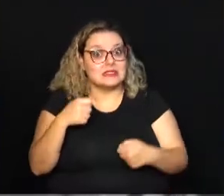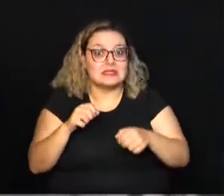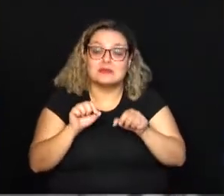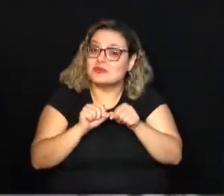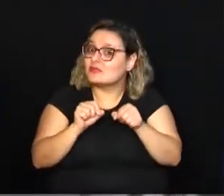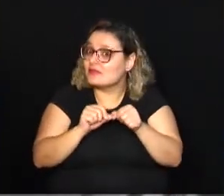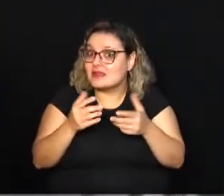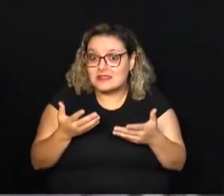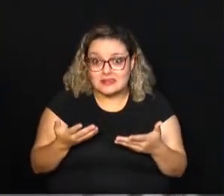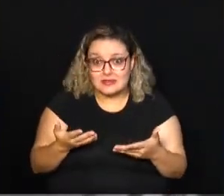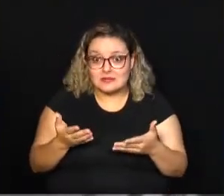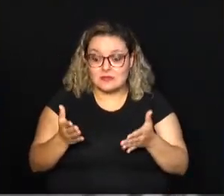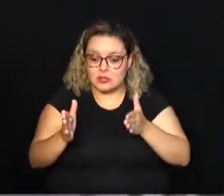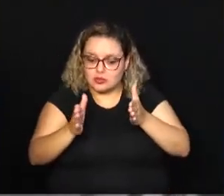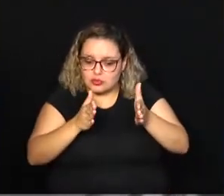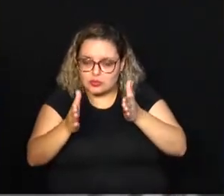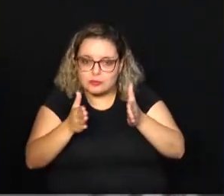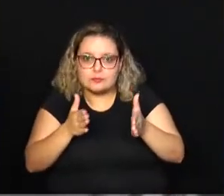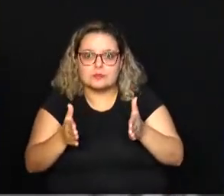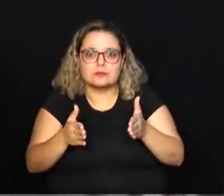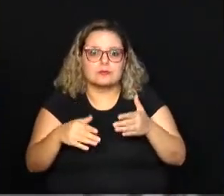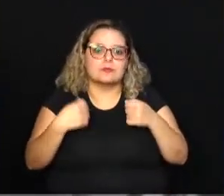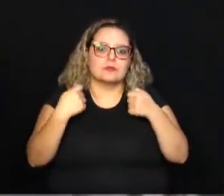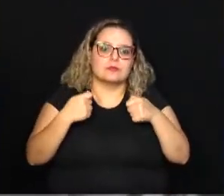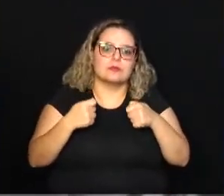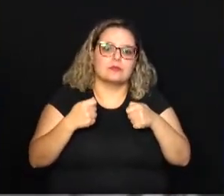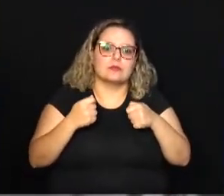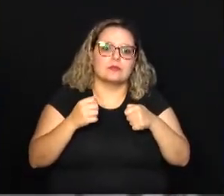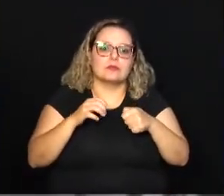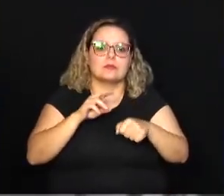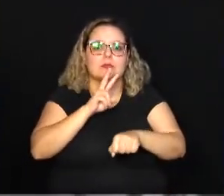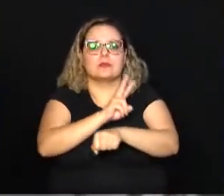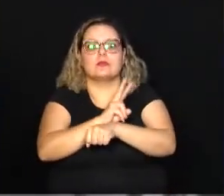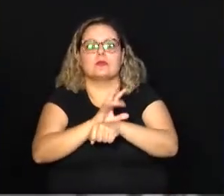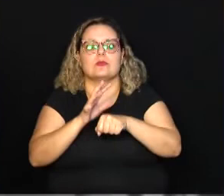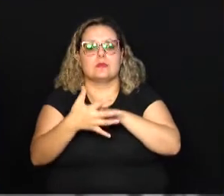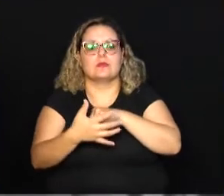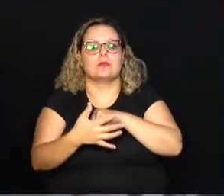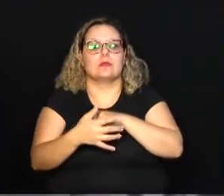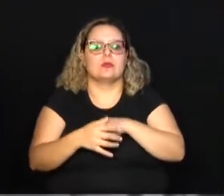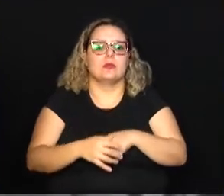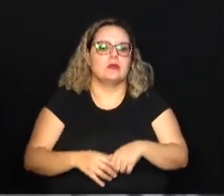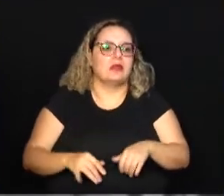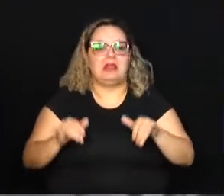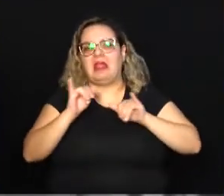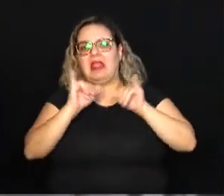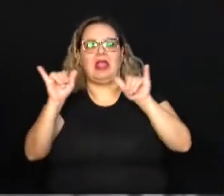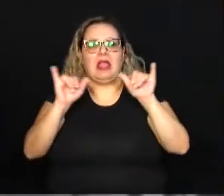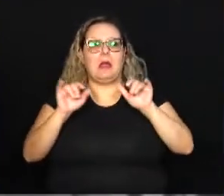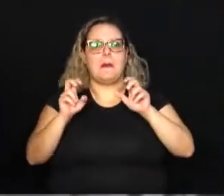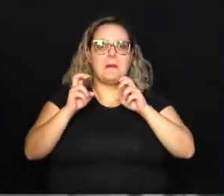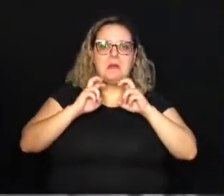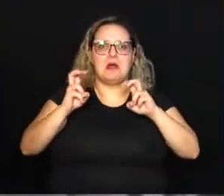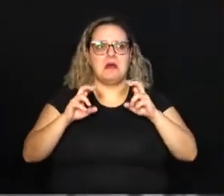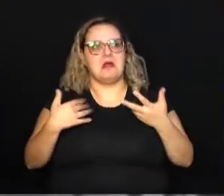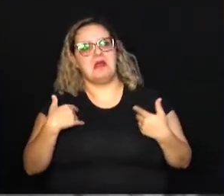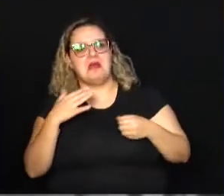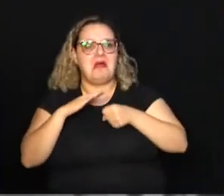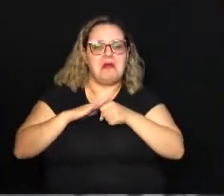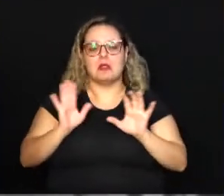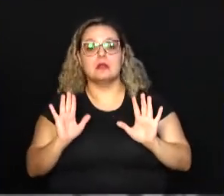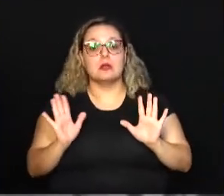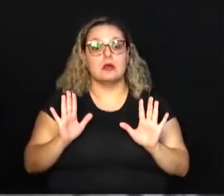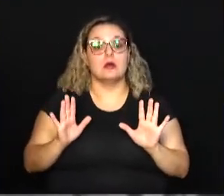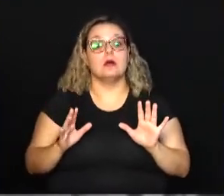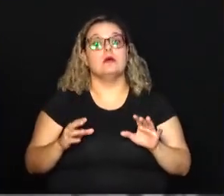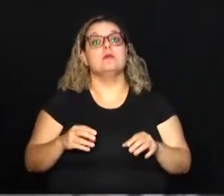no meio disso tudo, a gente tem que tratar a Covid. Então, não estou querendo ser alarmista, nem vítima, não é isso. Mas eu estou passando